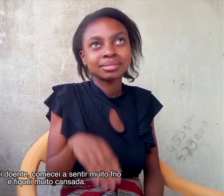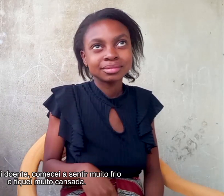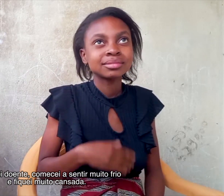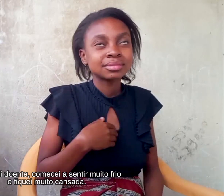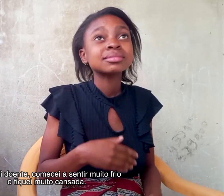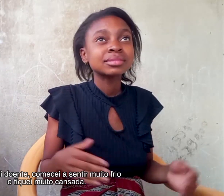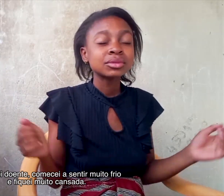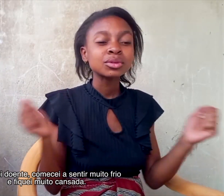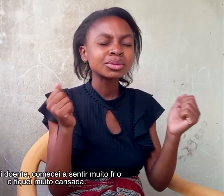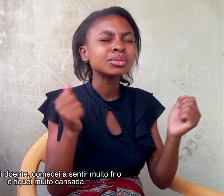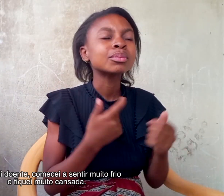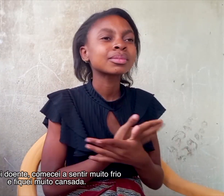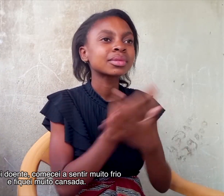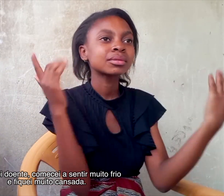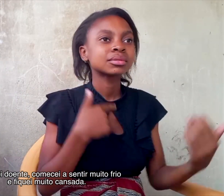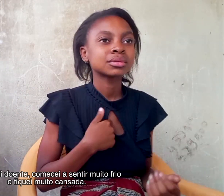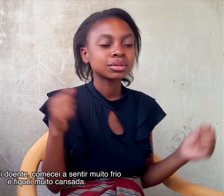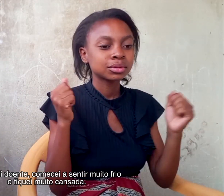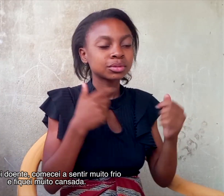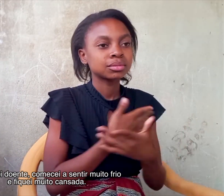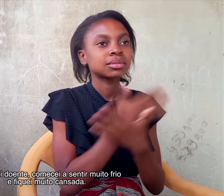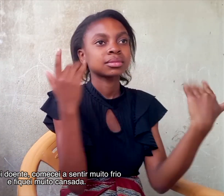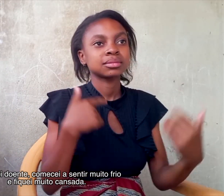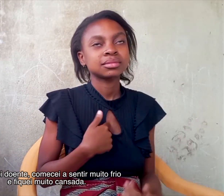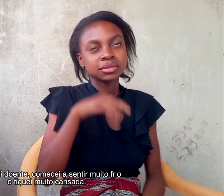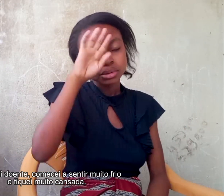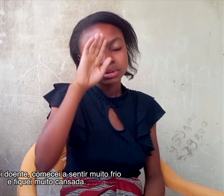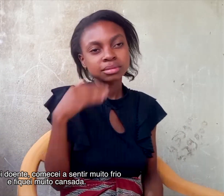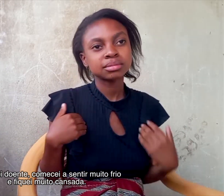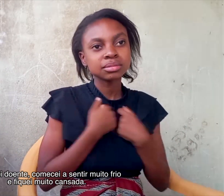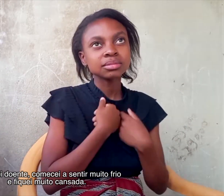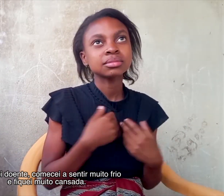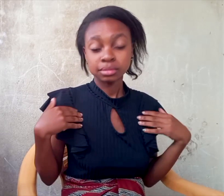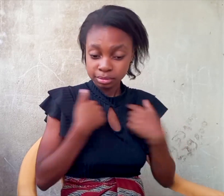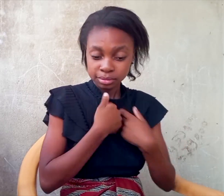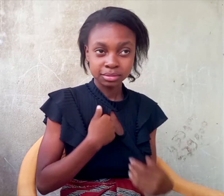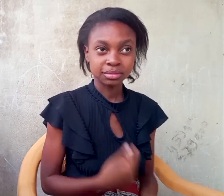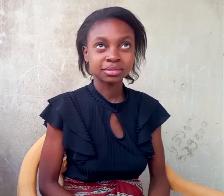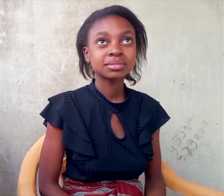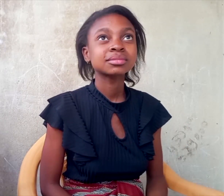Eu fiquei doente, comecei a sentir muito frio e fiquei muito cansada.